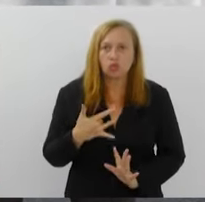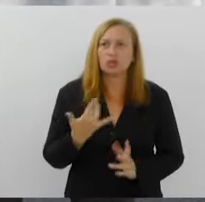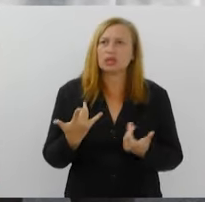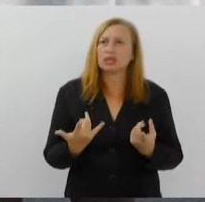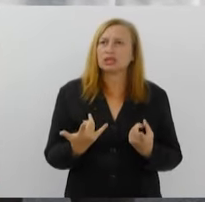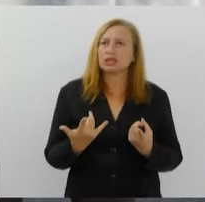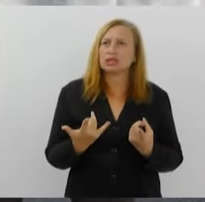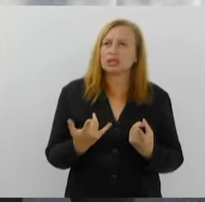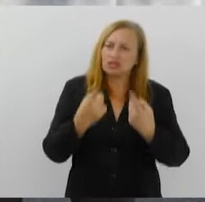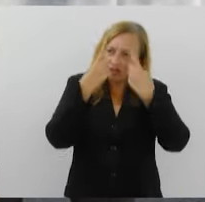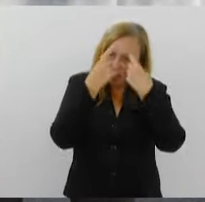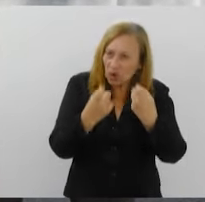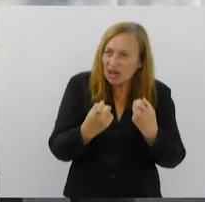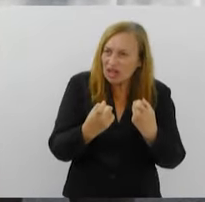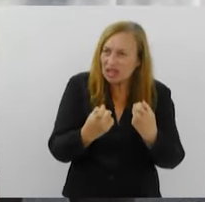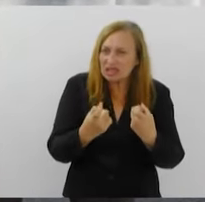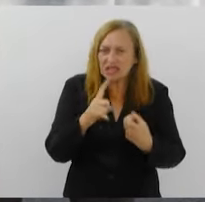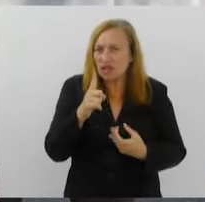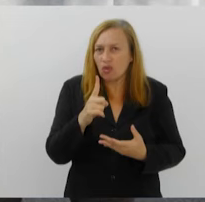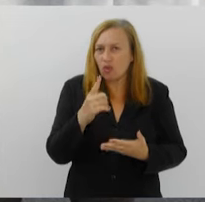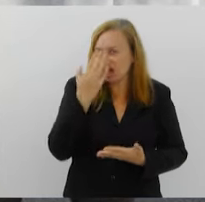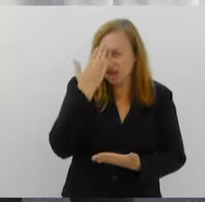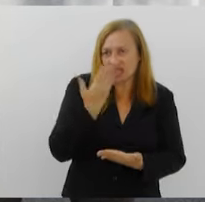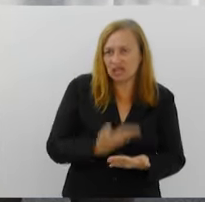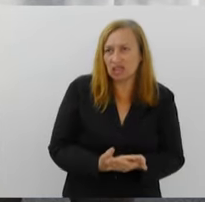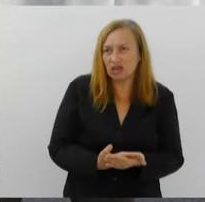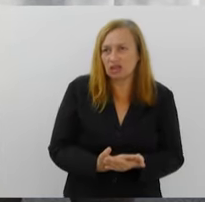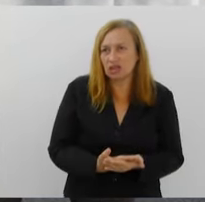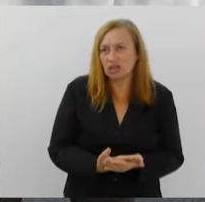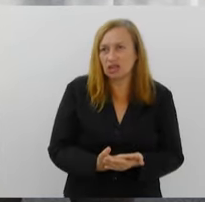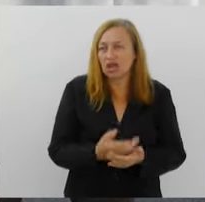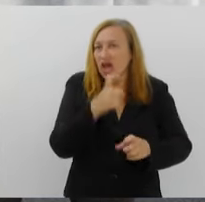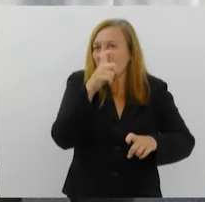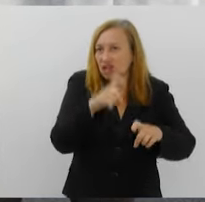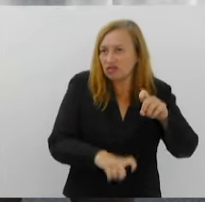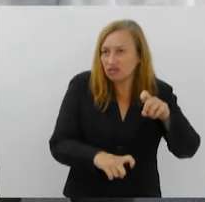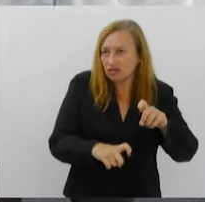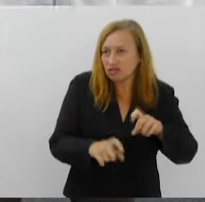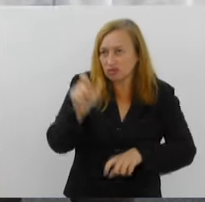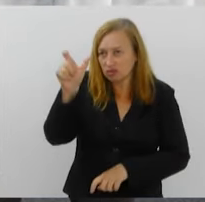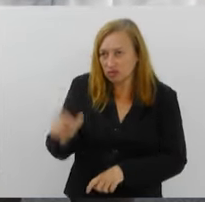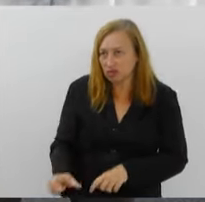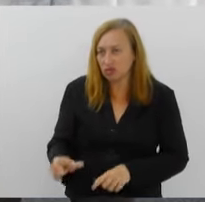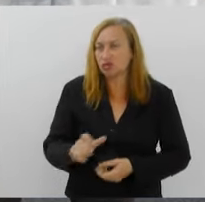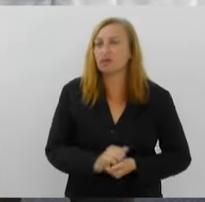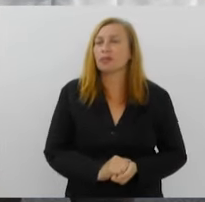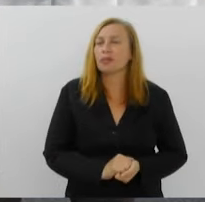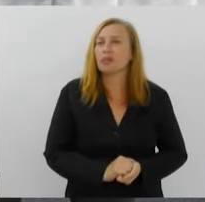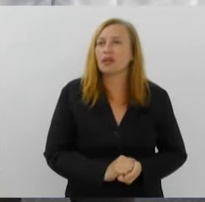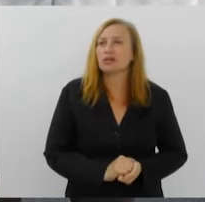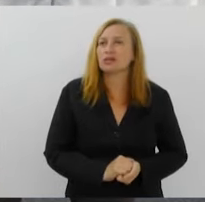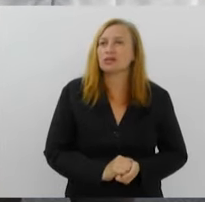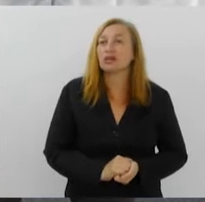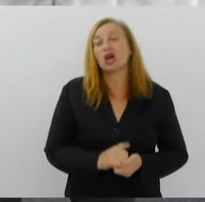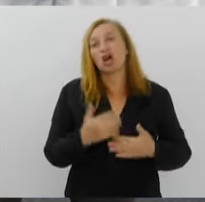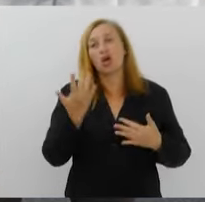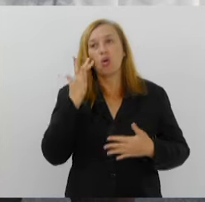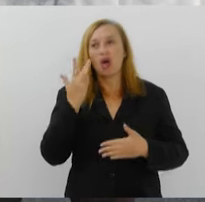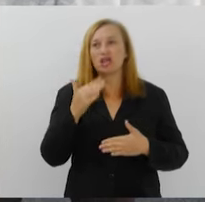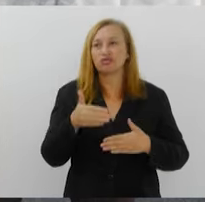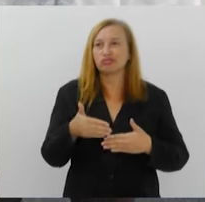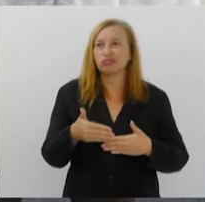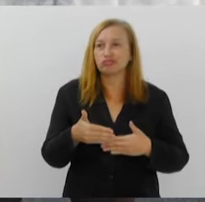agressão inacreditável em relação às vítimas de estupro, eu acho, deputada Renata Souza, que a gente está andando a passo